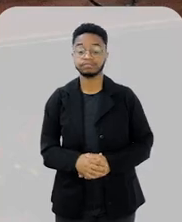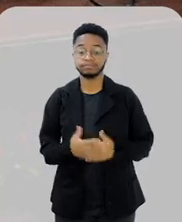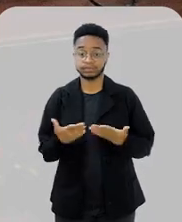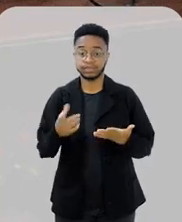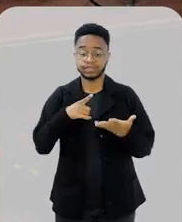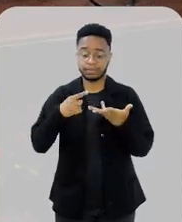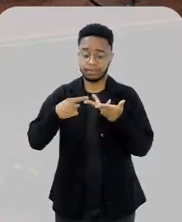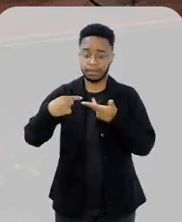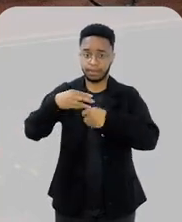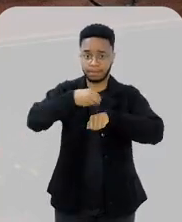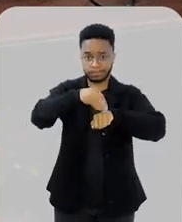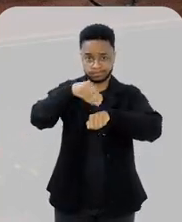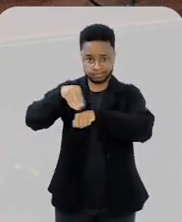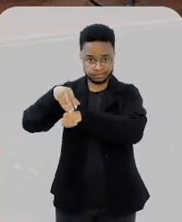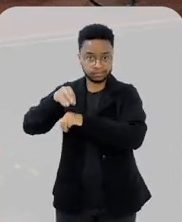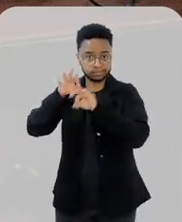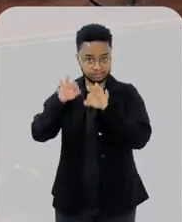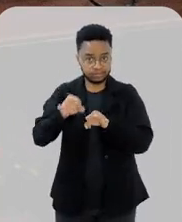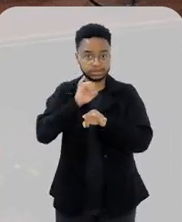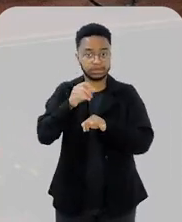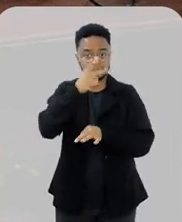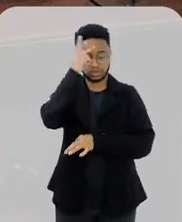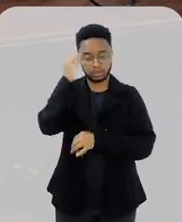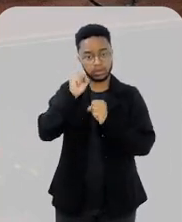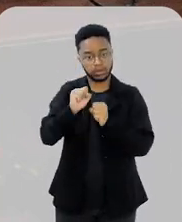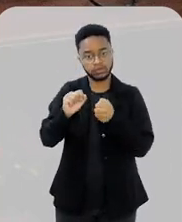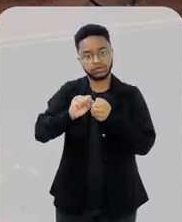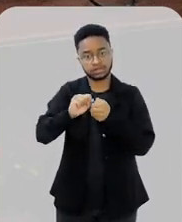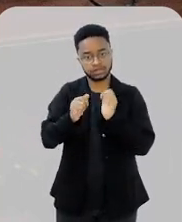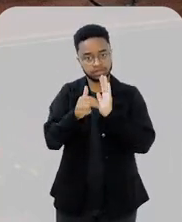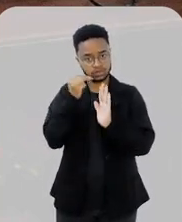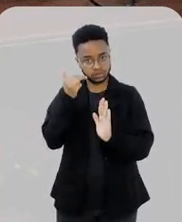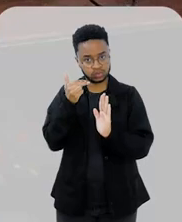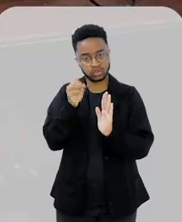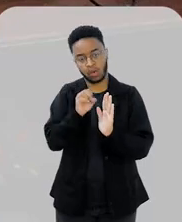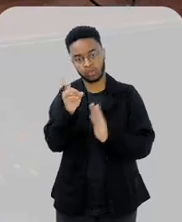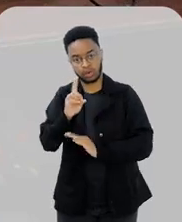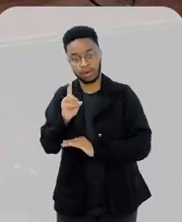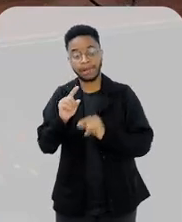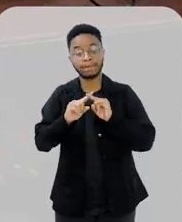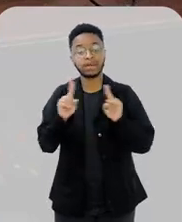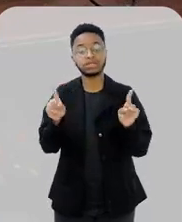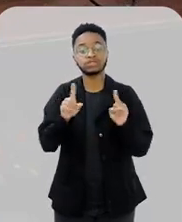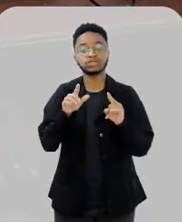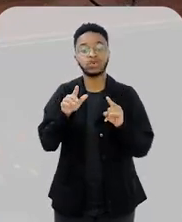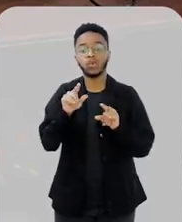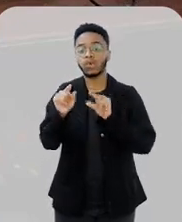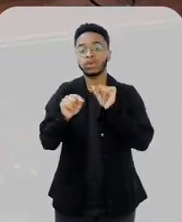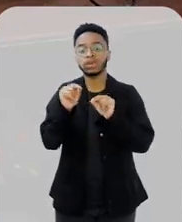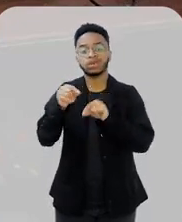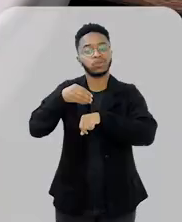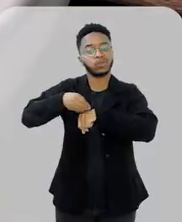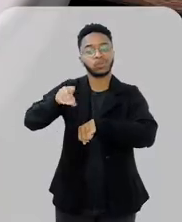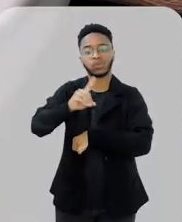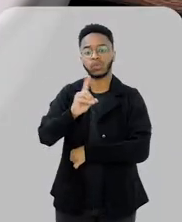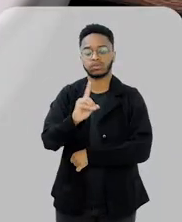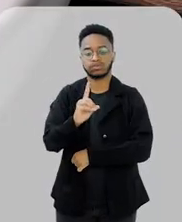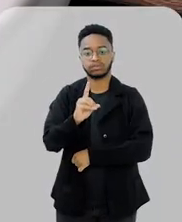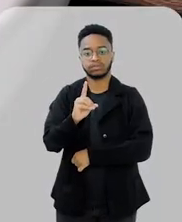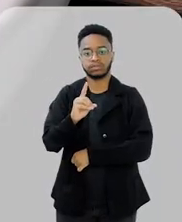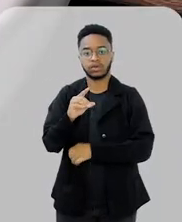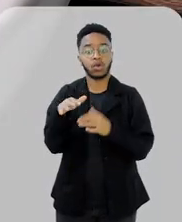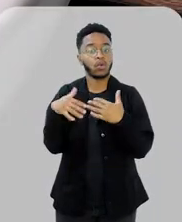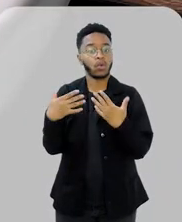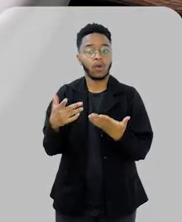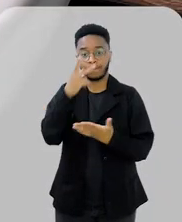doutor Matheus, tem todas essas recomendações, né, para quem pode fazer a cirurgia, no caso, né? Agora, quais são as contraindicações? Qual